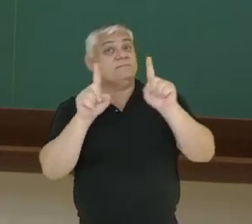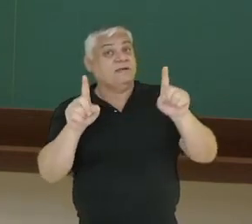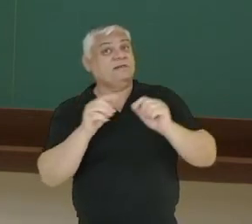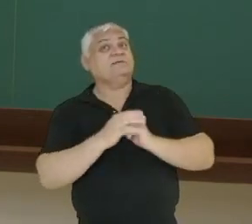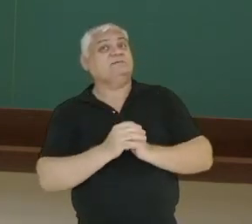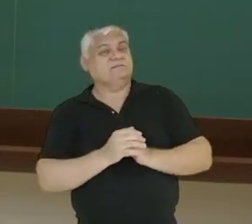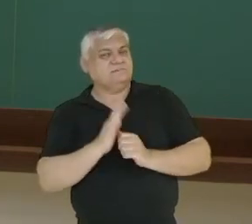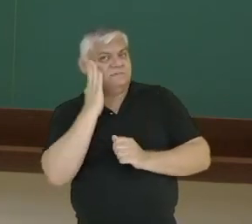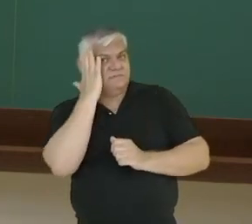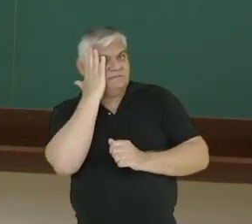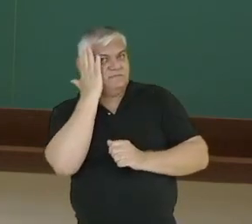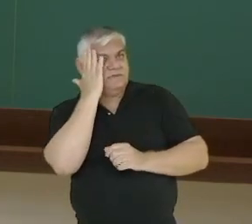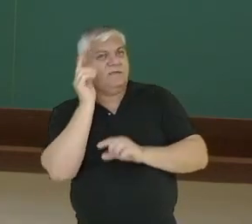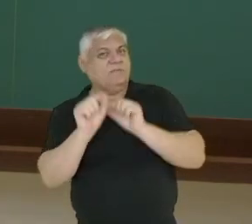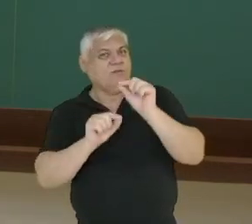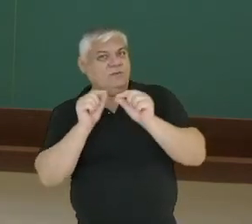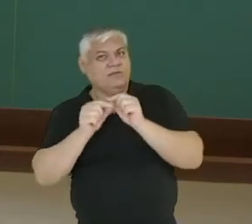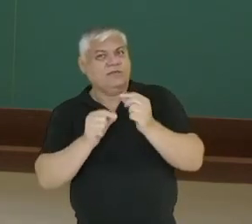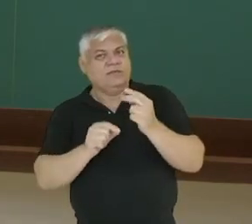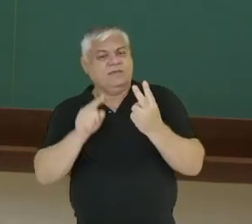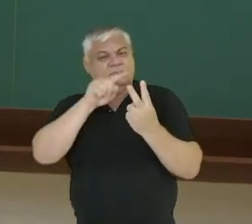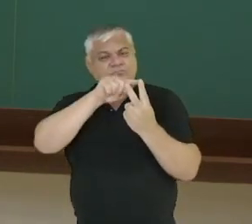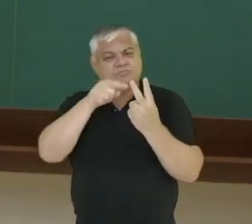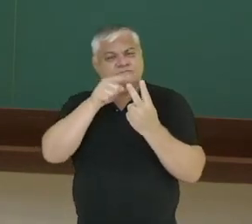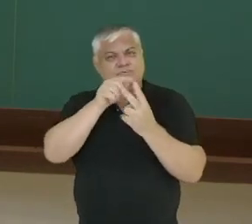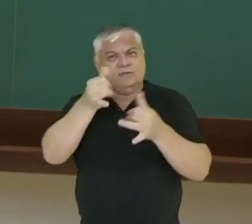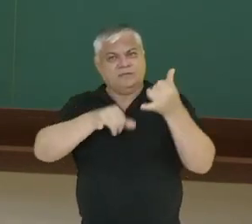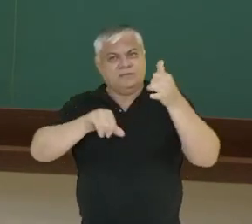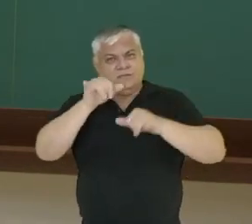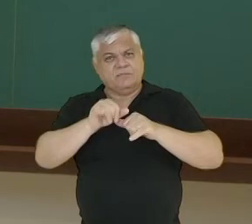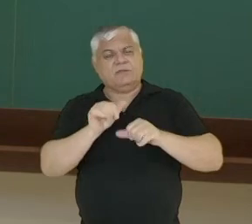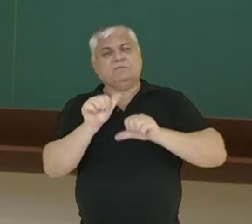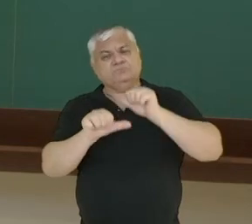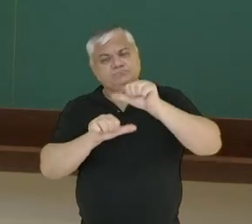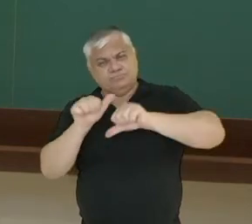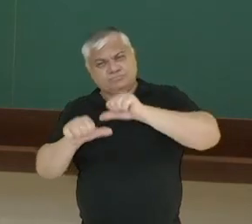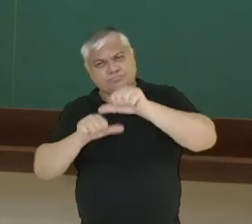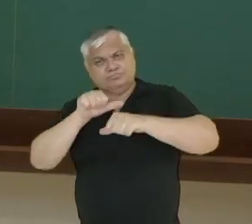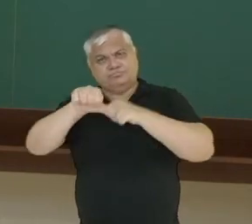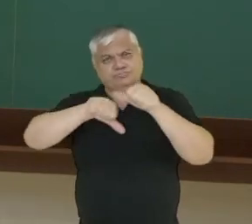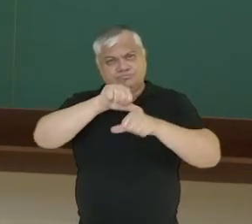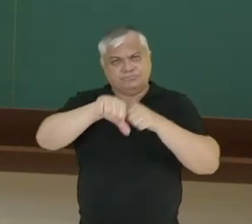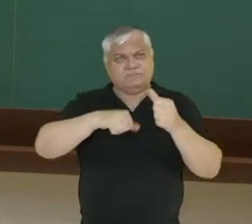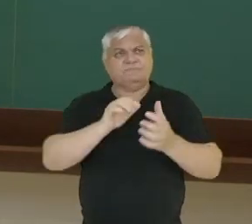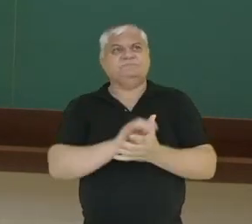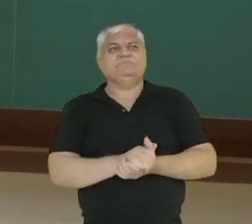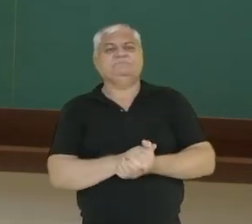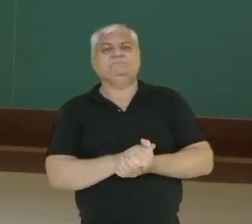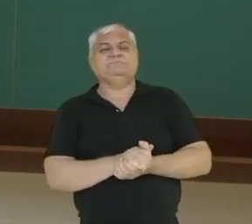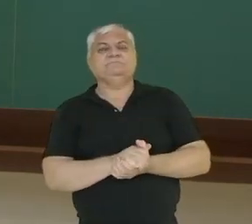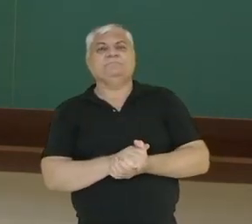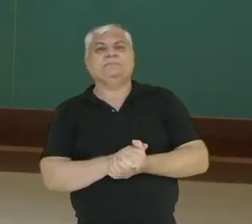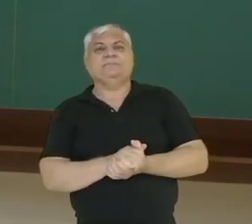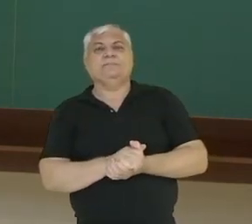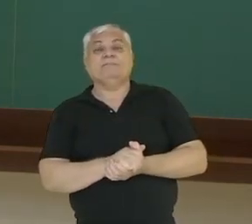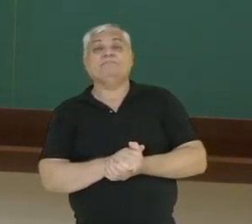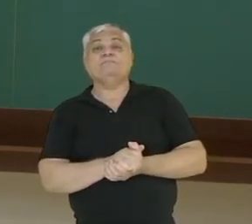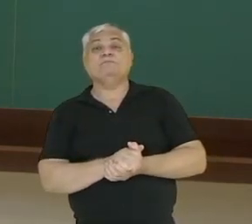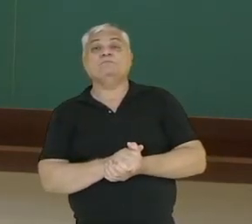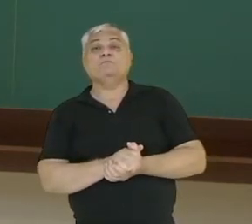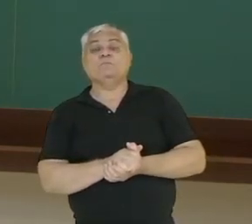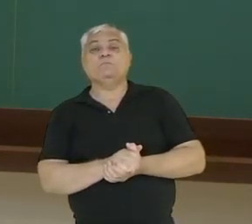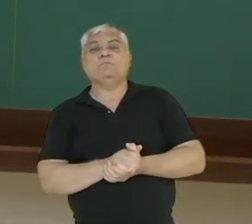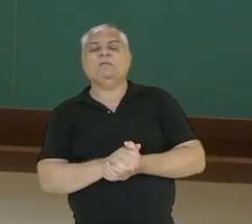nós sabemos que esta reação química está se processando ali. Professor, quero,